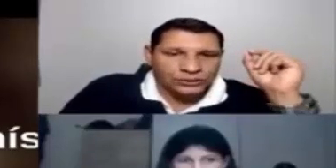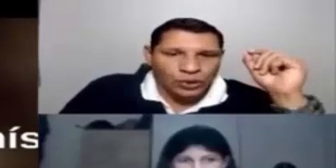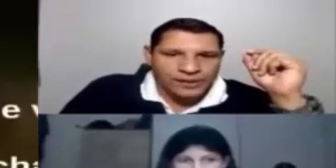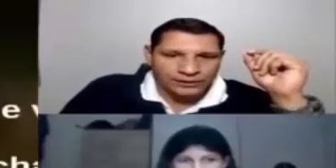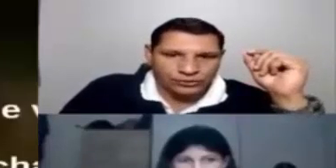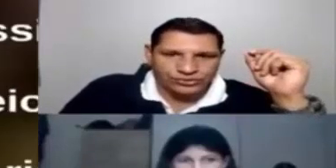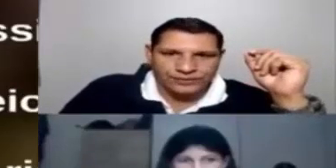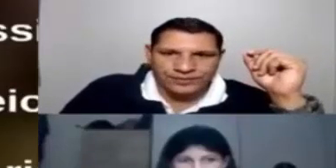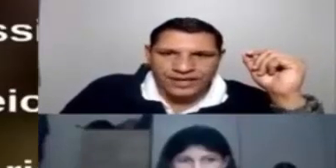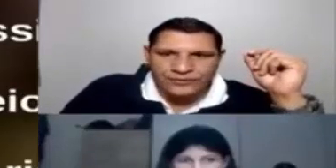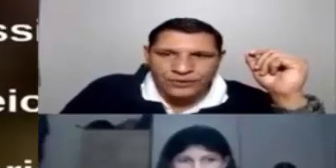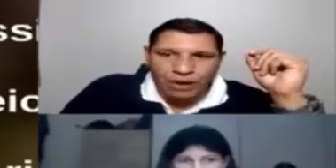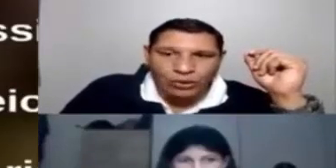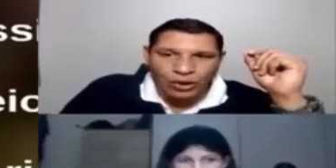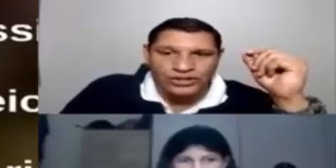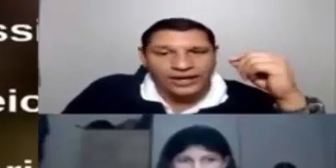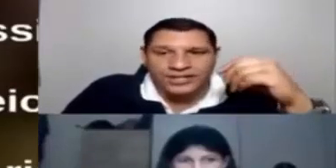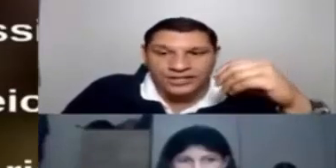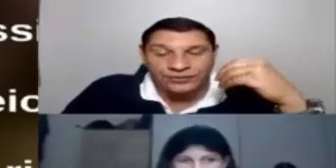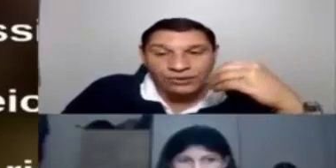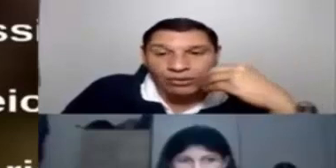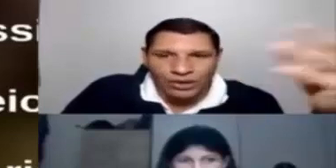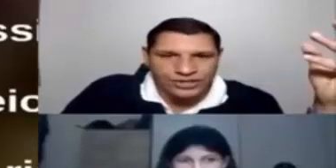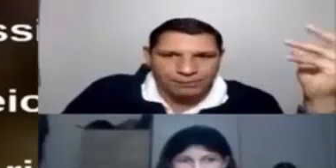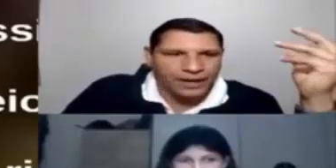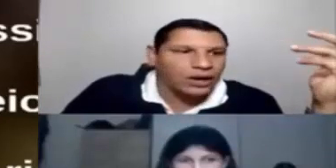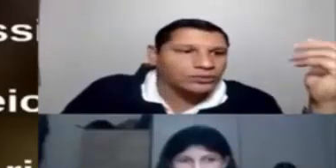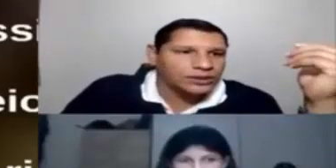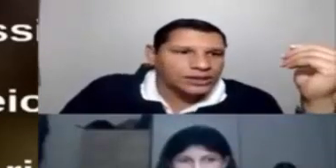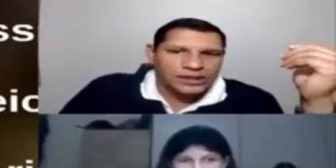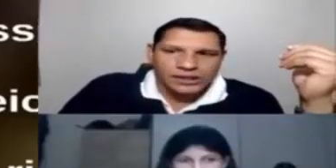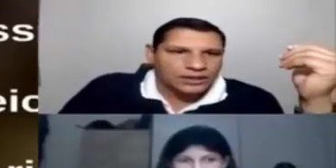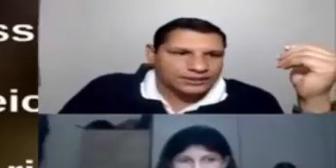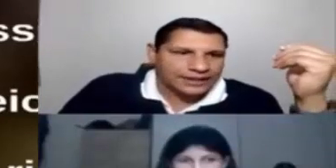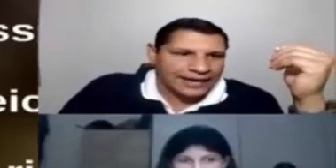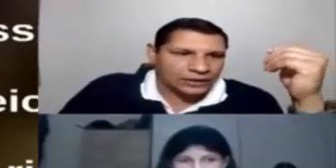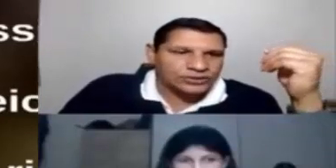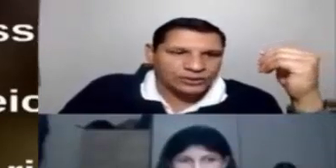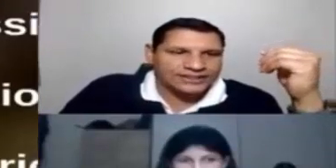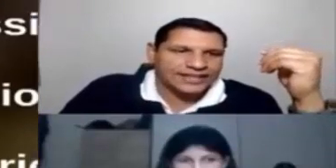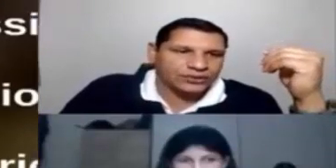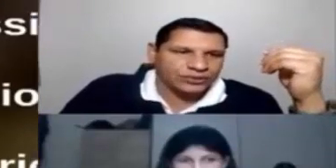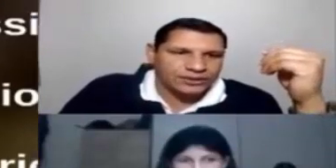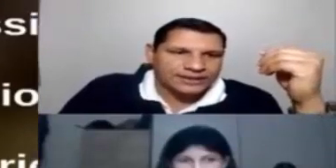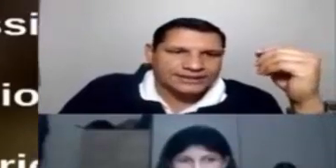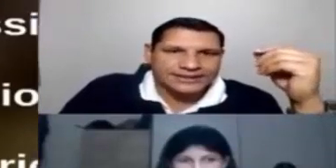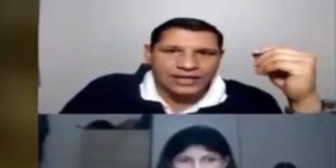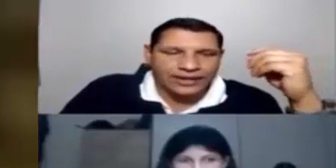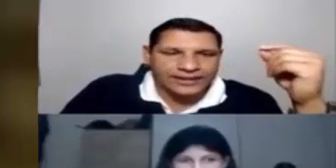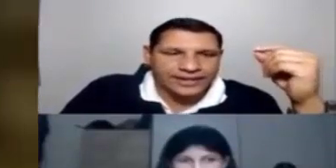Estando em tormentos, e viu ao longe, olha aí, gente, viu ao longe Abraão e Lázaro no seu seio.